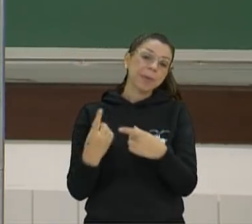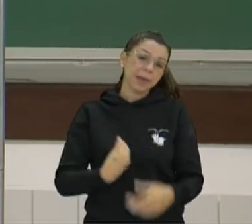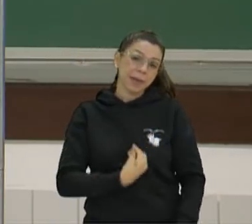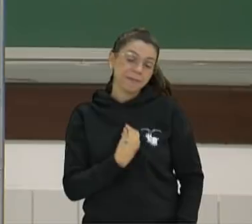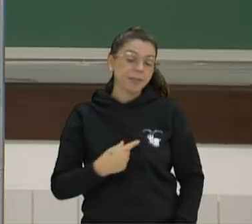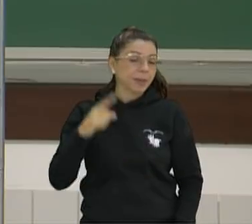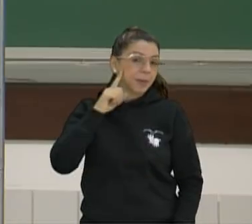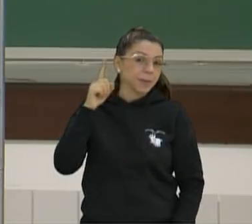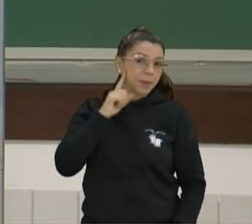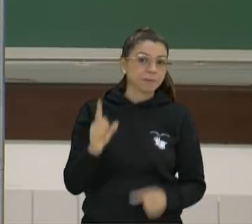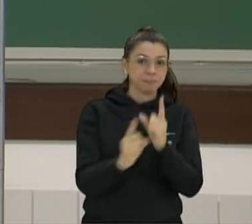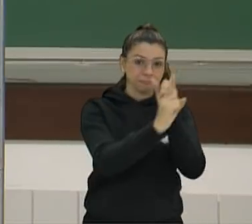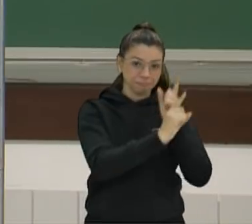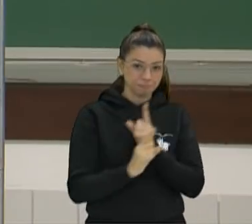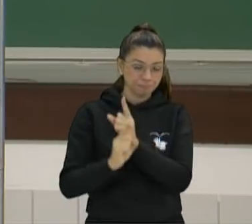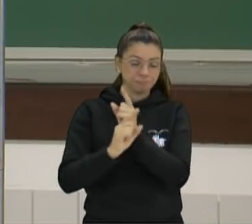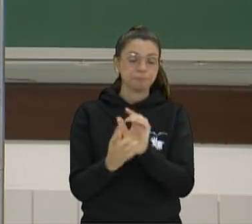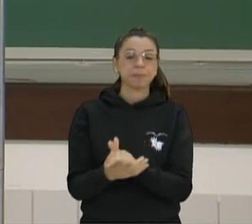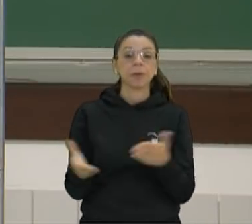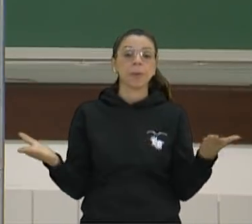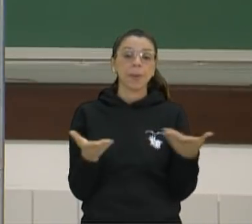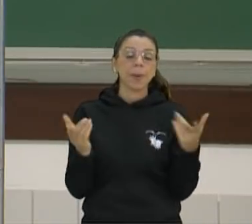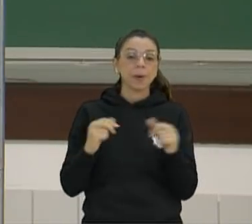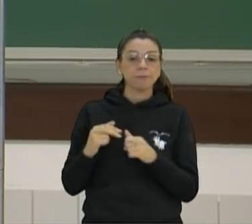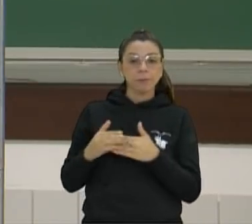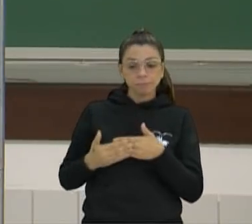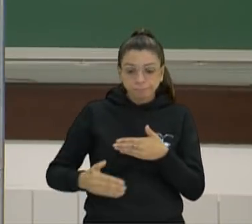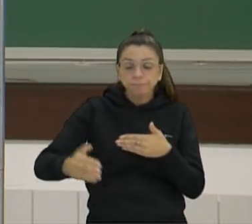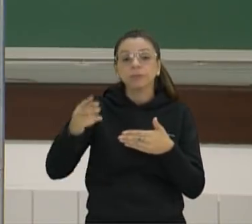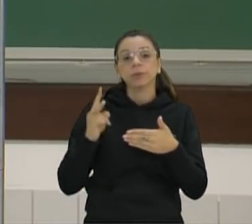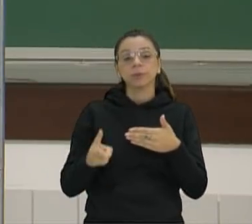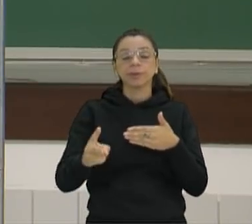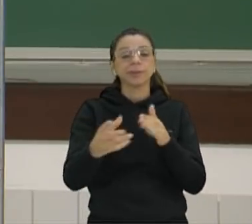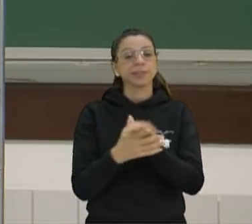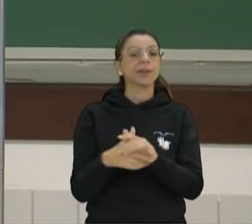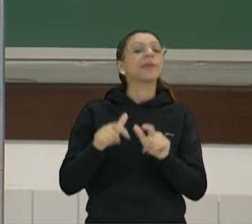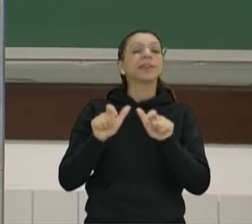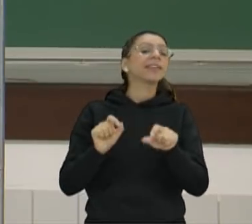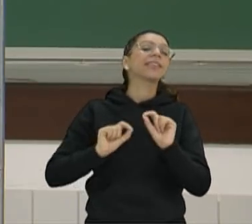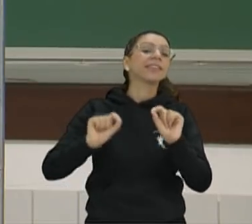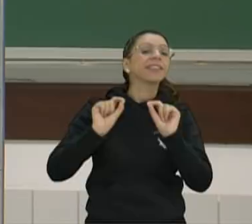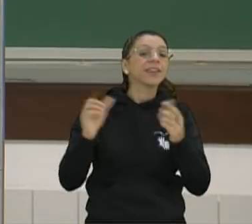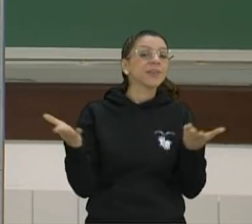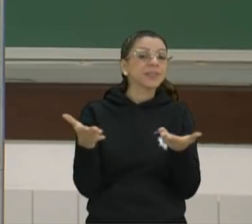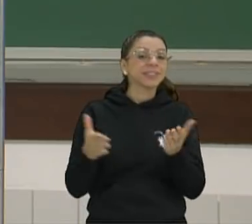o tempo todo, certo? Agora nós vamos dar continuidade e ver que mais surpresas nós temos na aula de hoje.